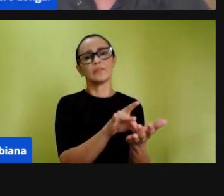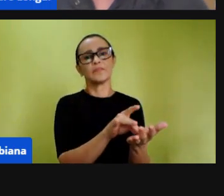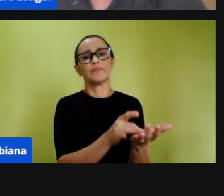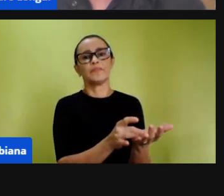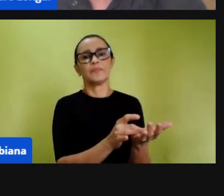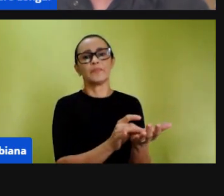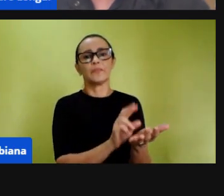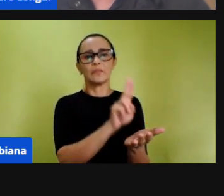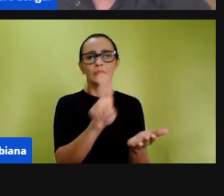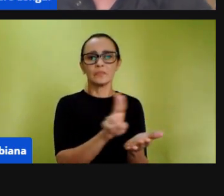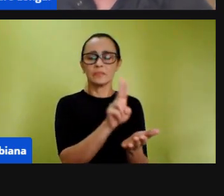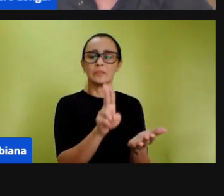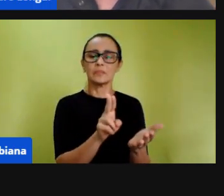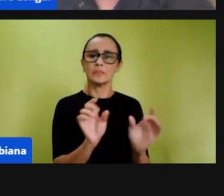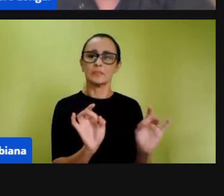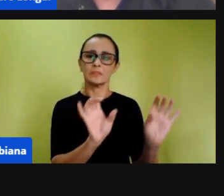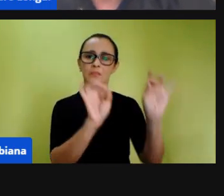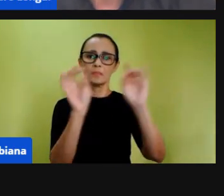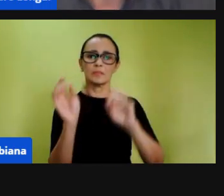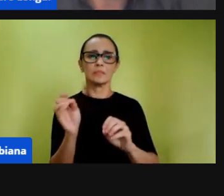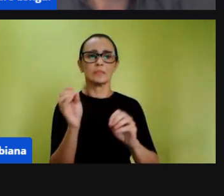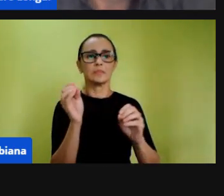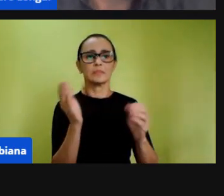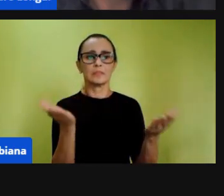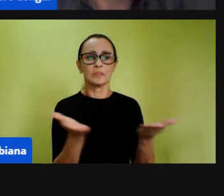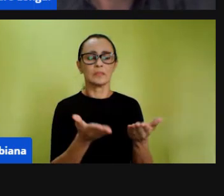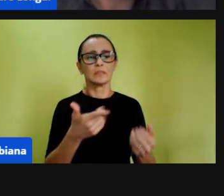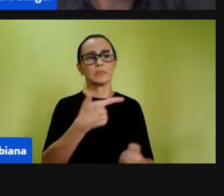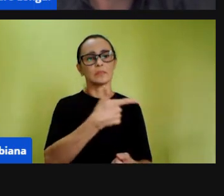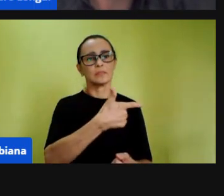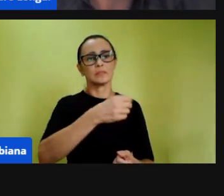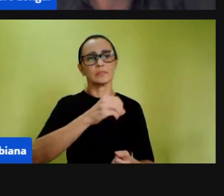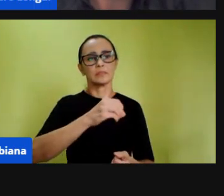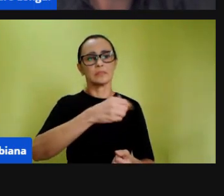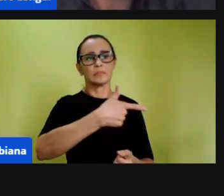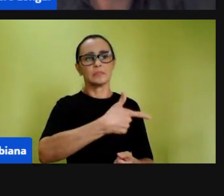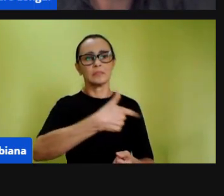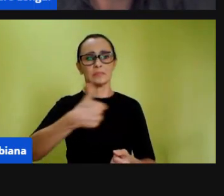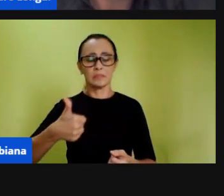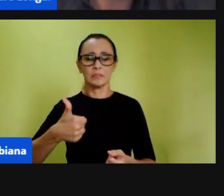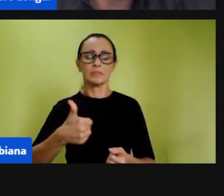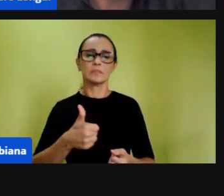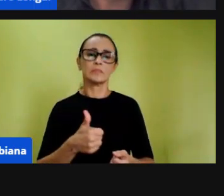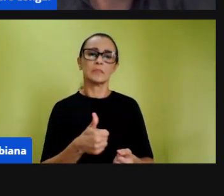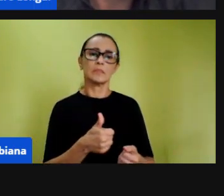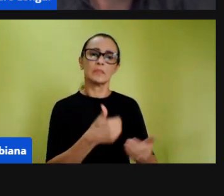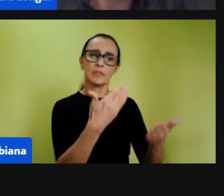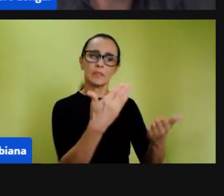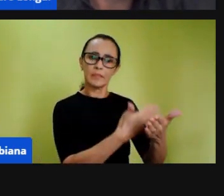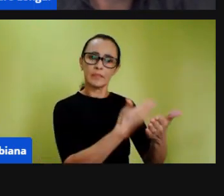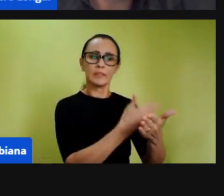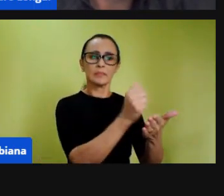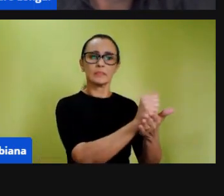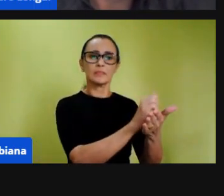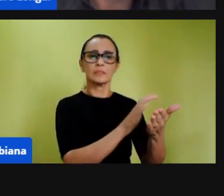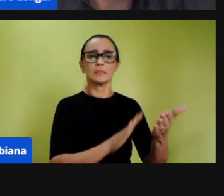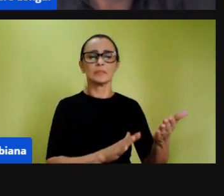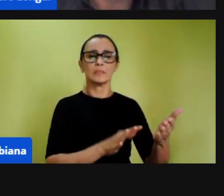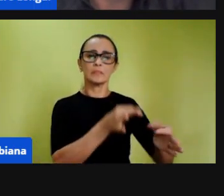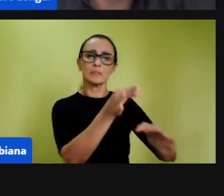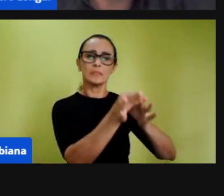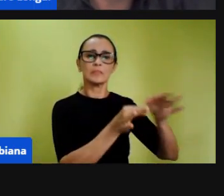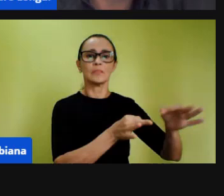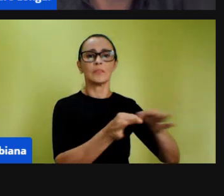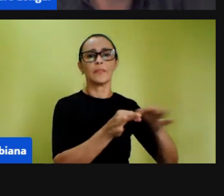partir desse ano, que tem funcionado bastante, foi pegar o caderno de atividades e dividir esse caderno de